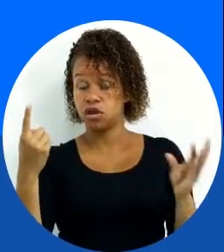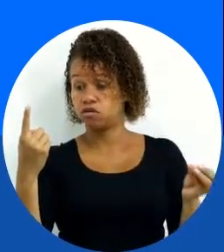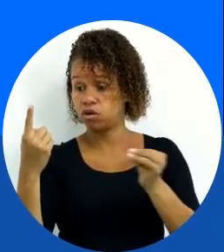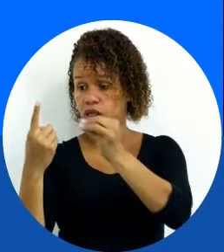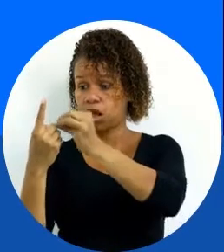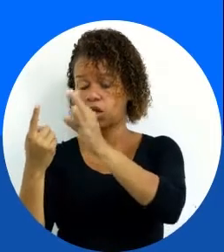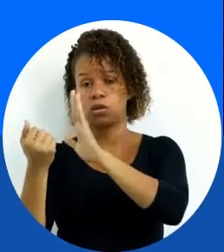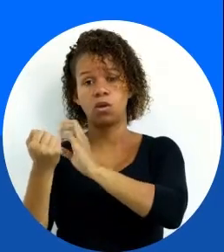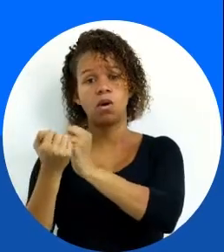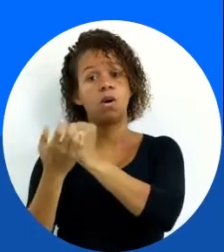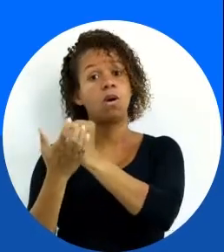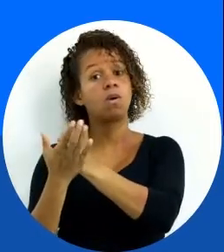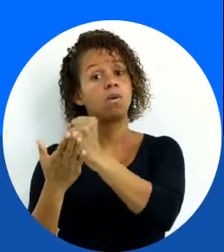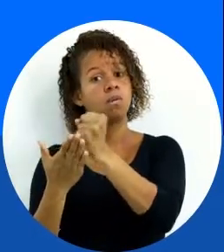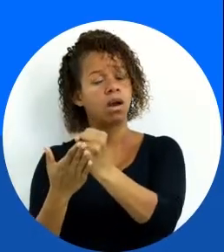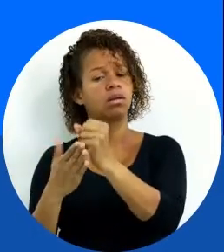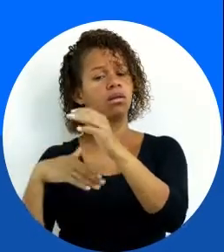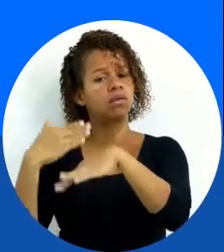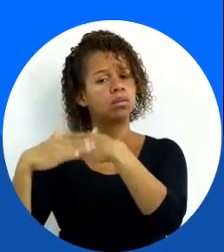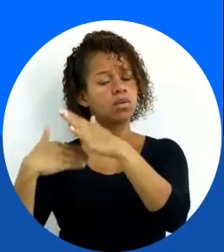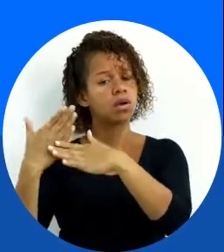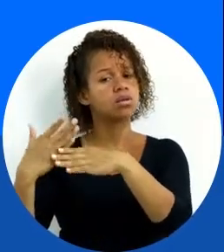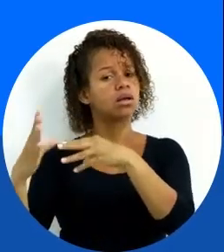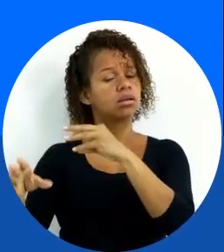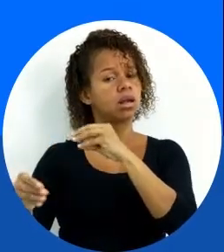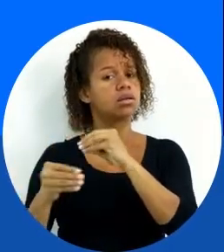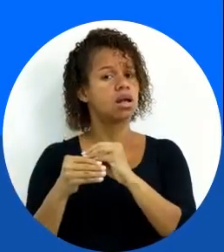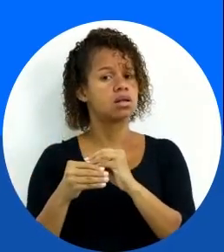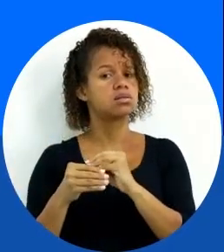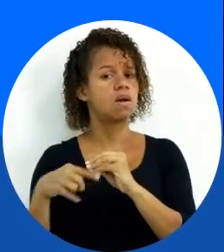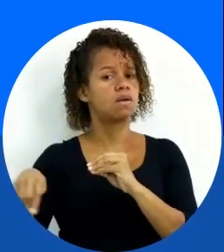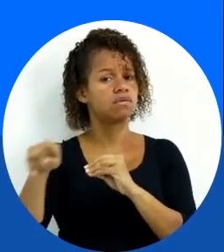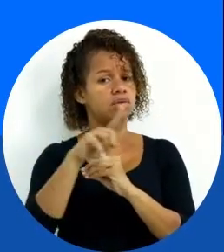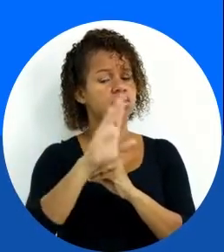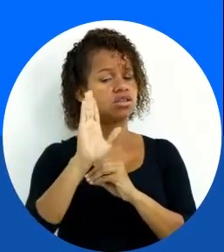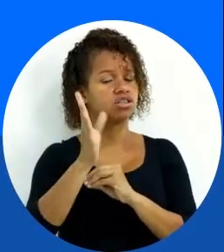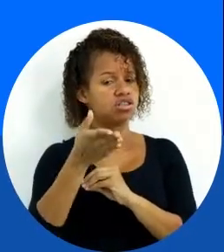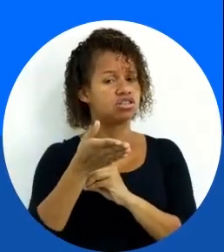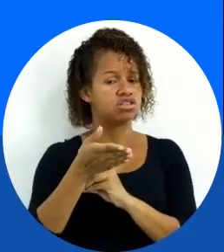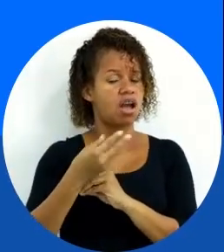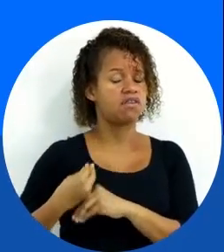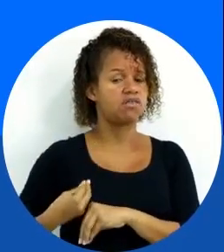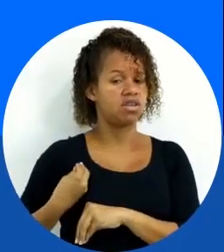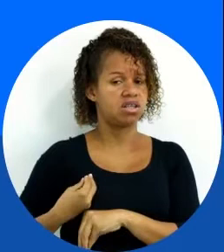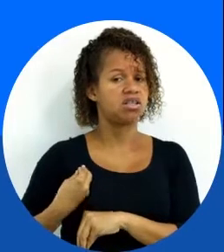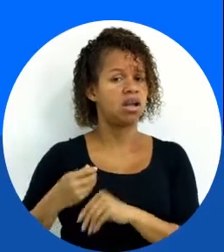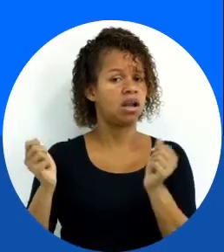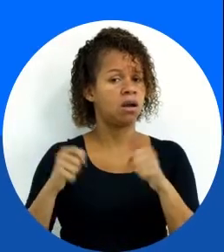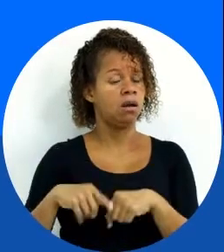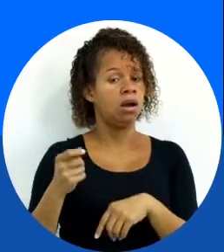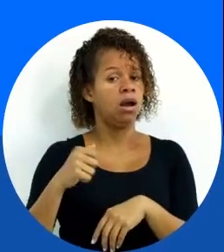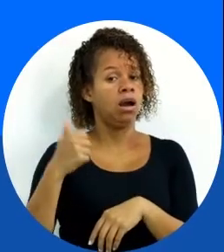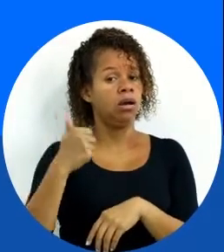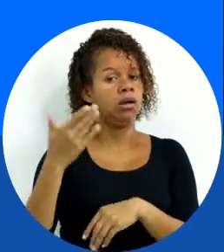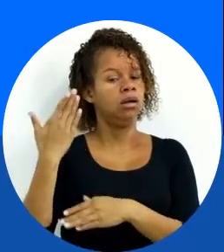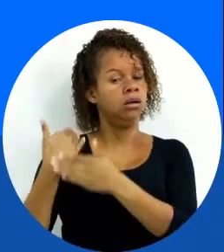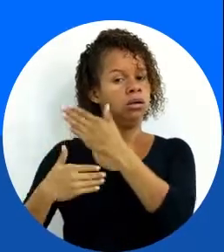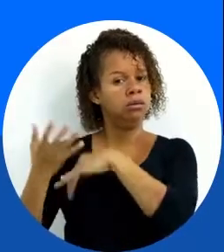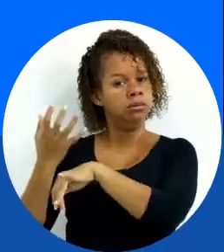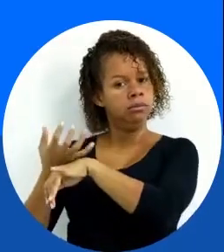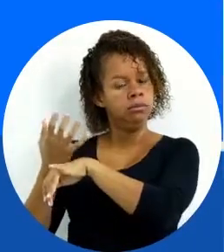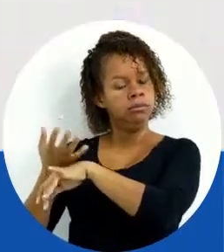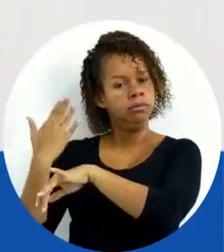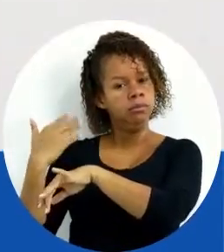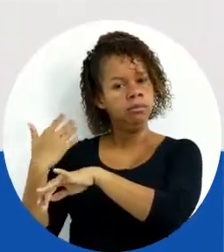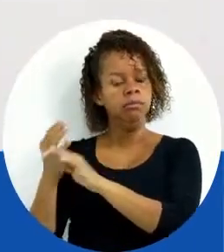aos documentos através do processo de indexação que vocês já vivenciaram em competência anterior, em disciplinas